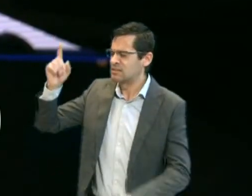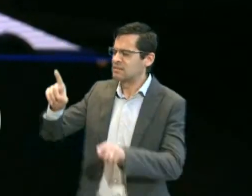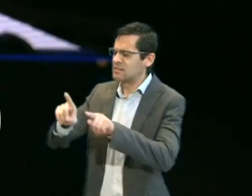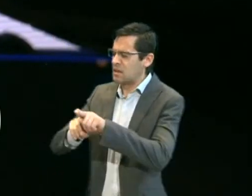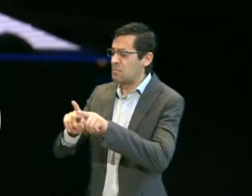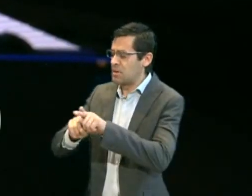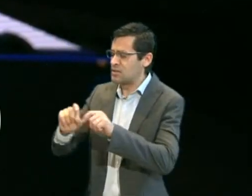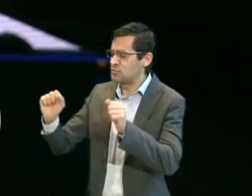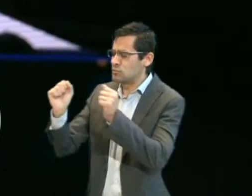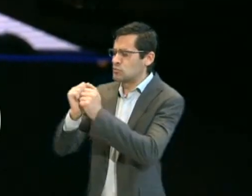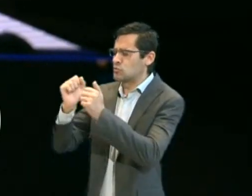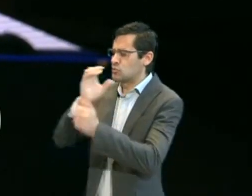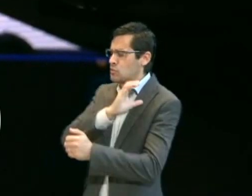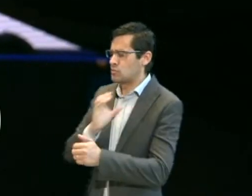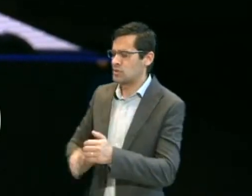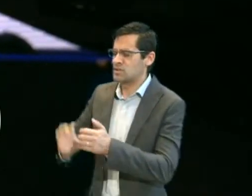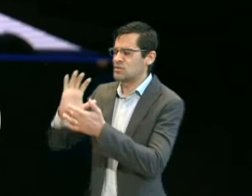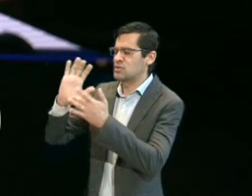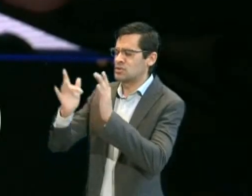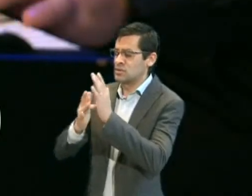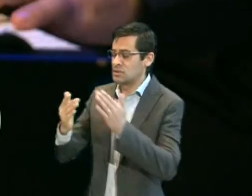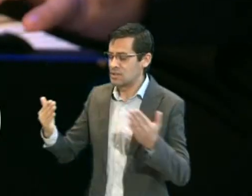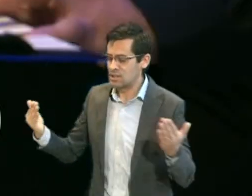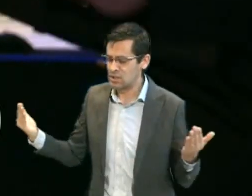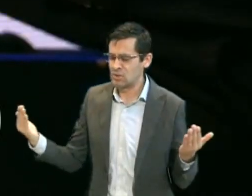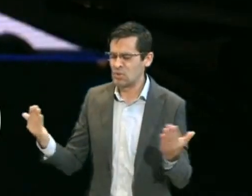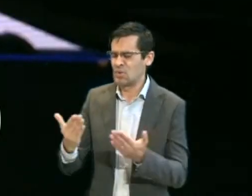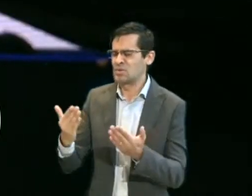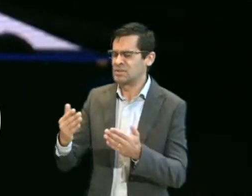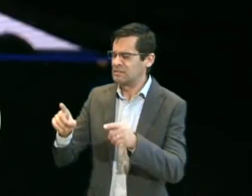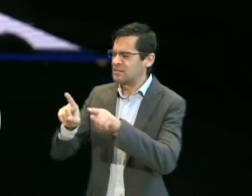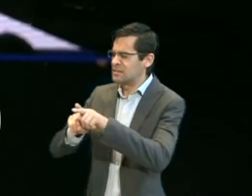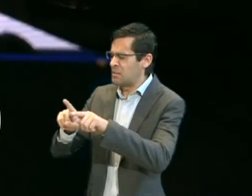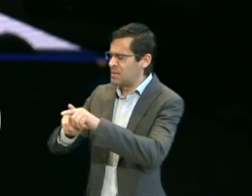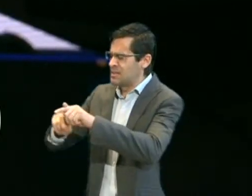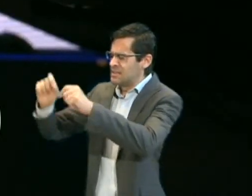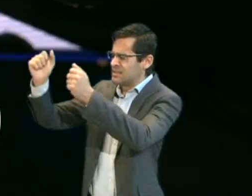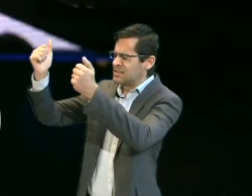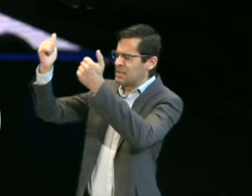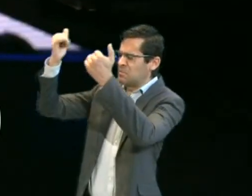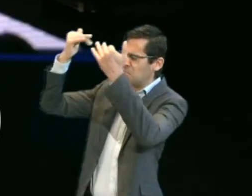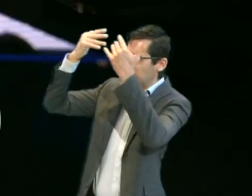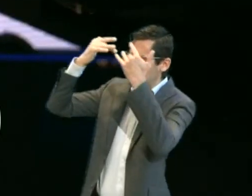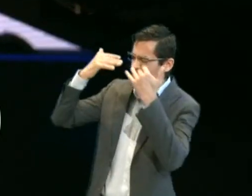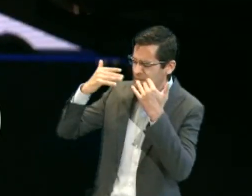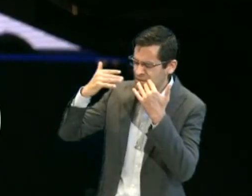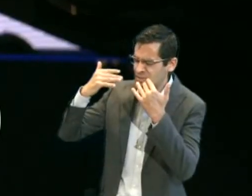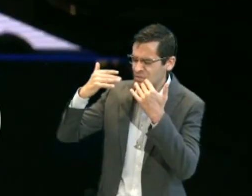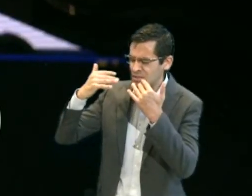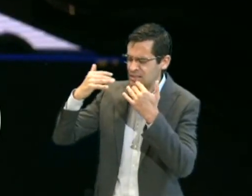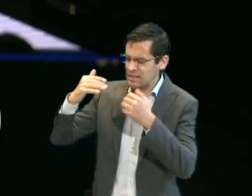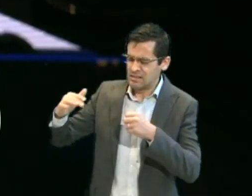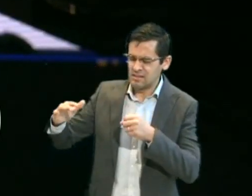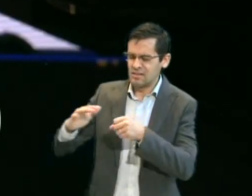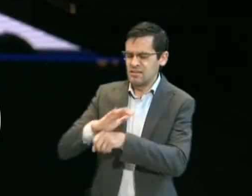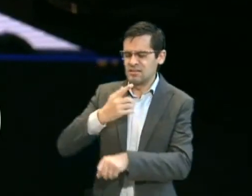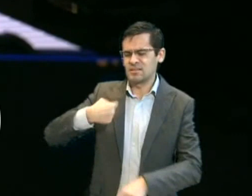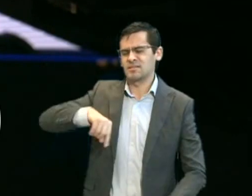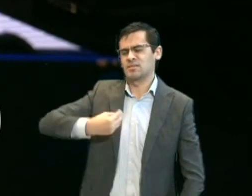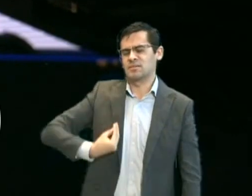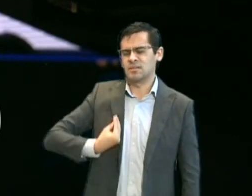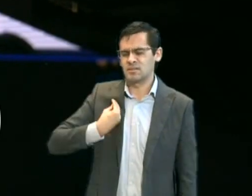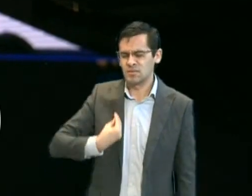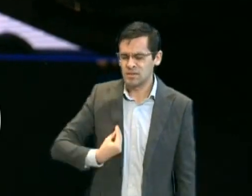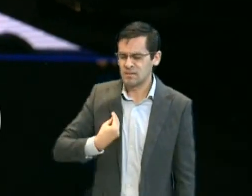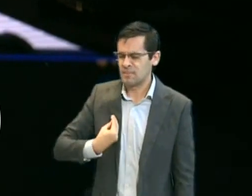de Cristo Jesus. Que hoje esta bênção repouse sobre os teus servos.